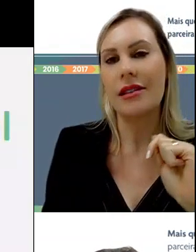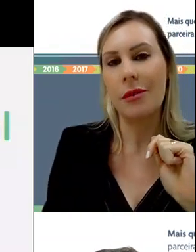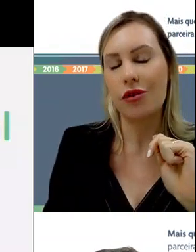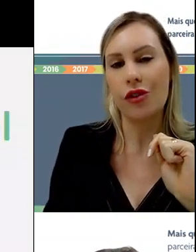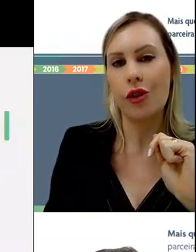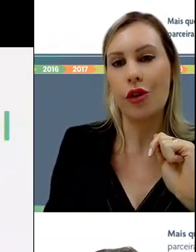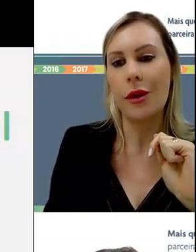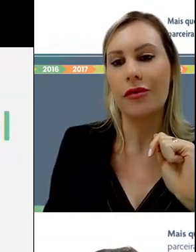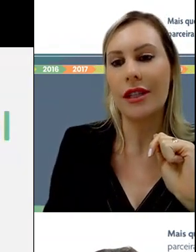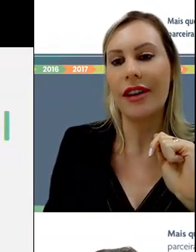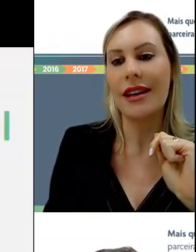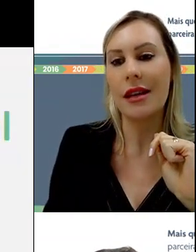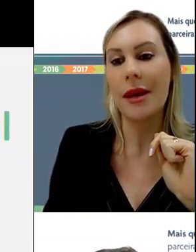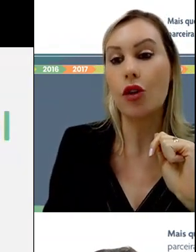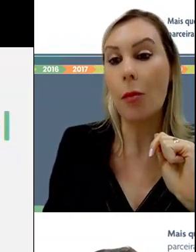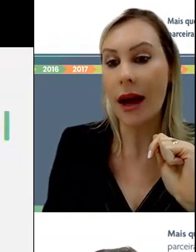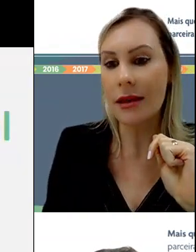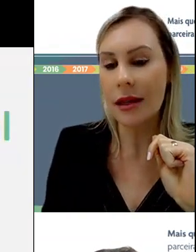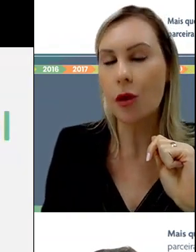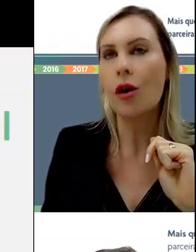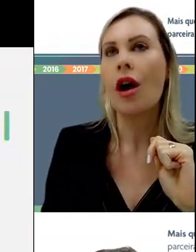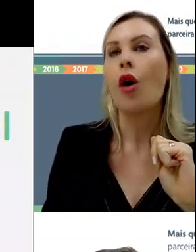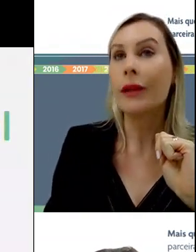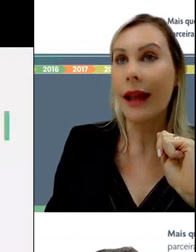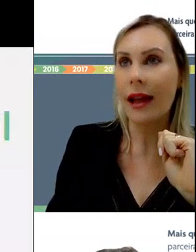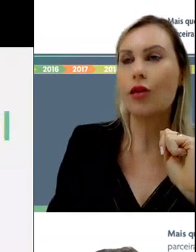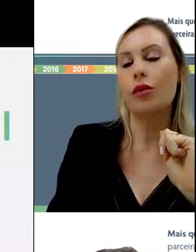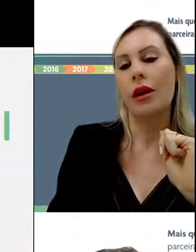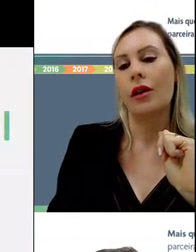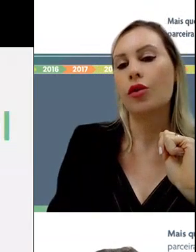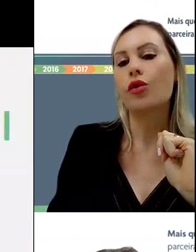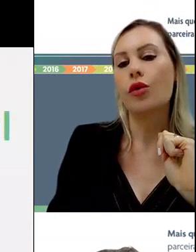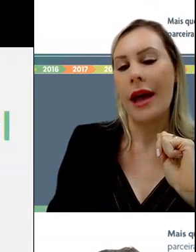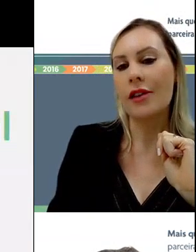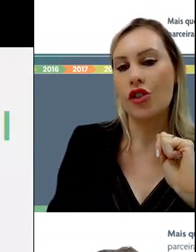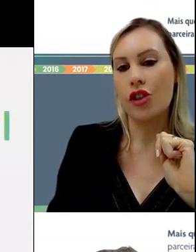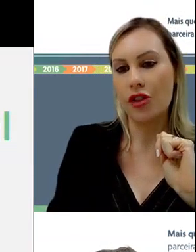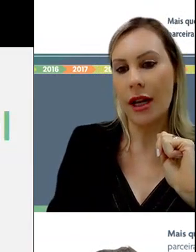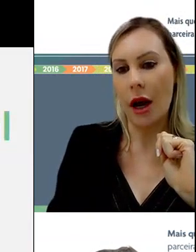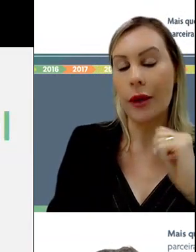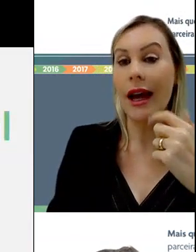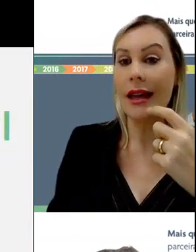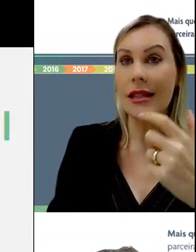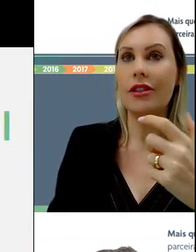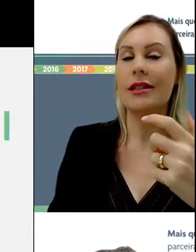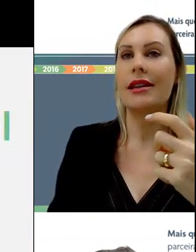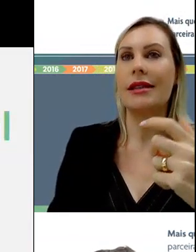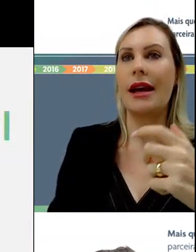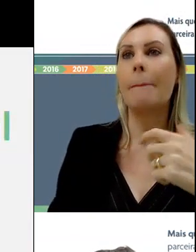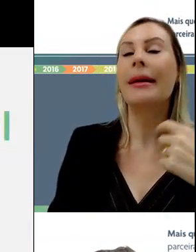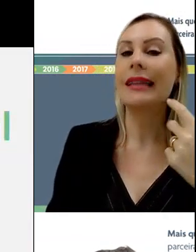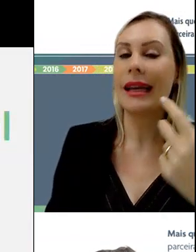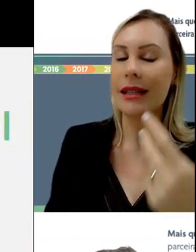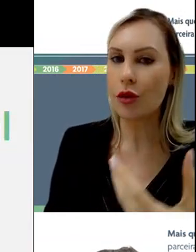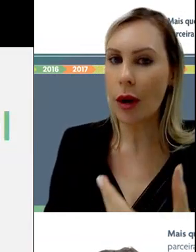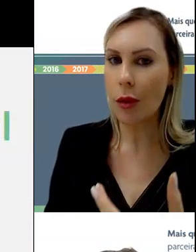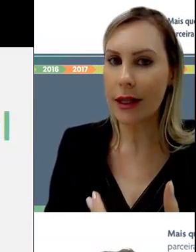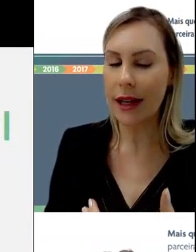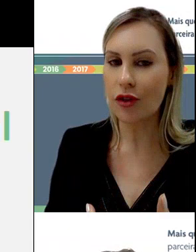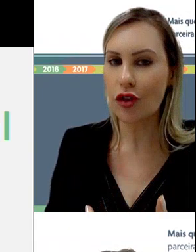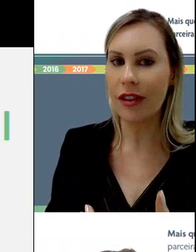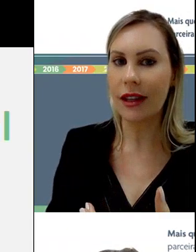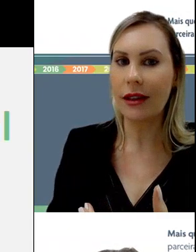não vai receber os 18.000, você vai receber, no máximo, o teto do regime geral. E aí, se você quiser manter